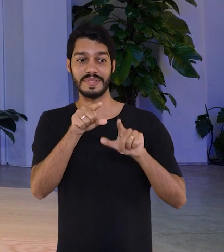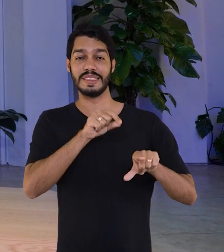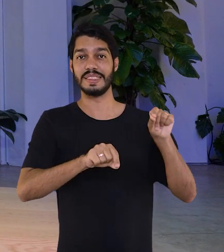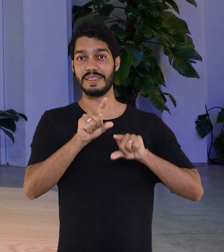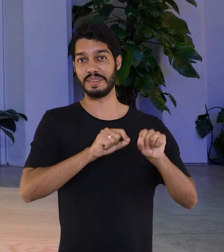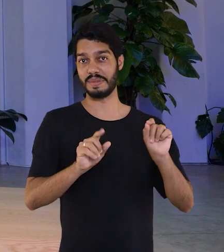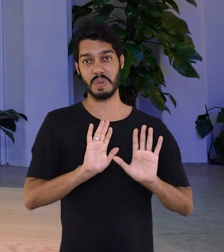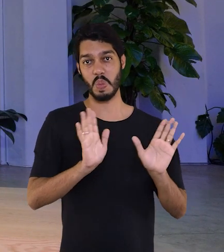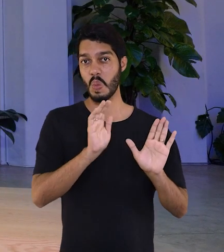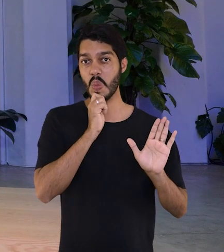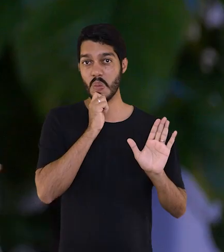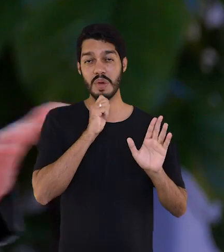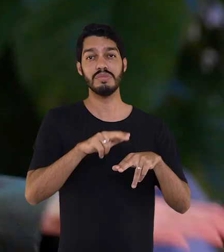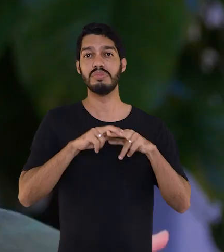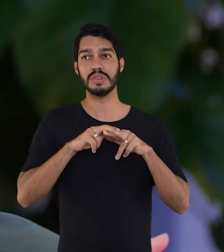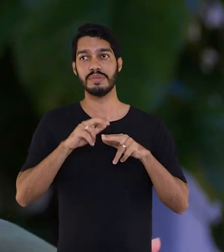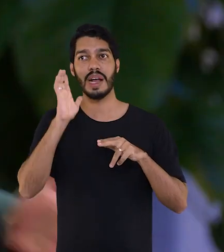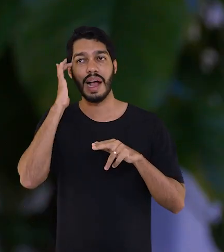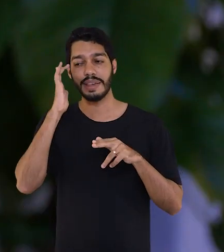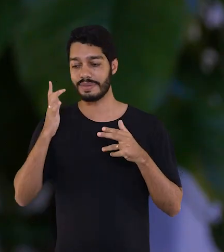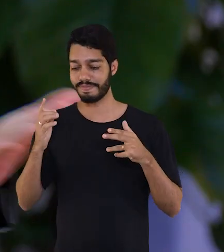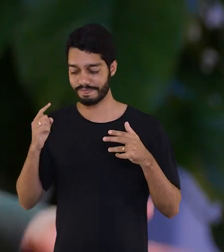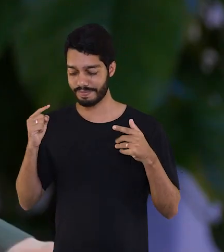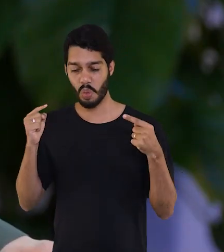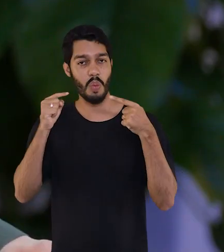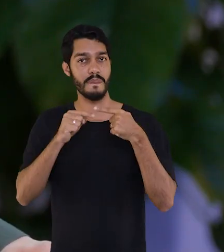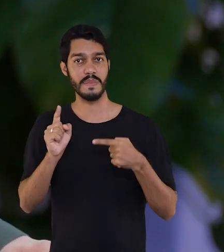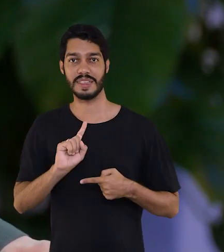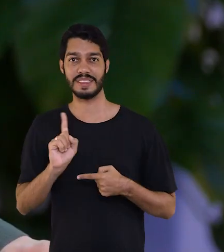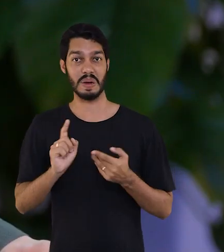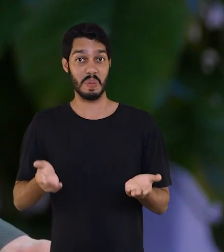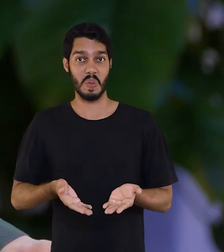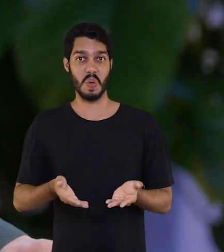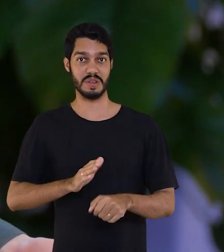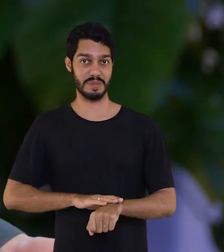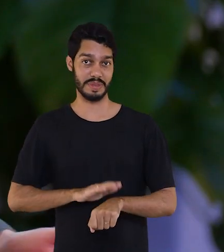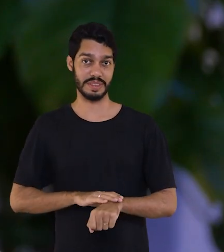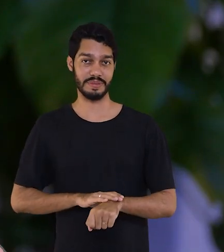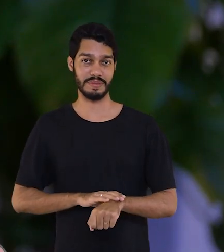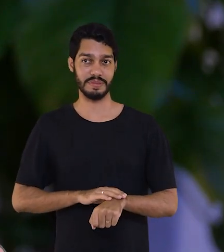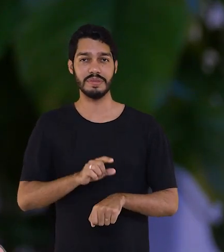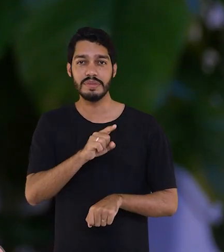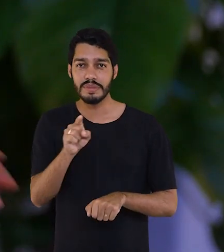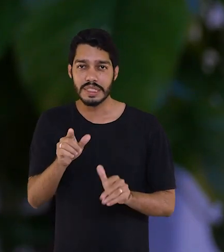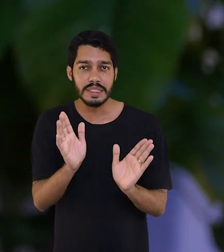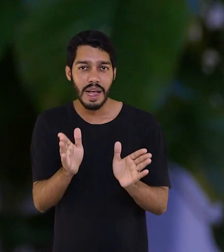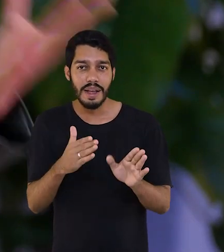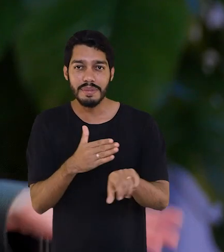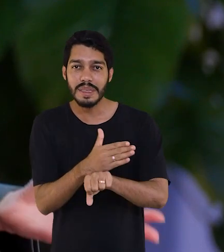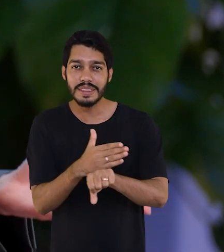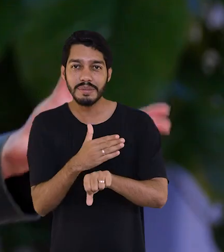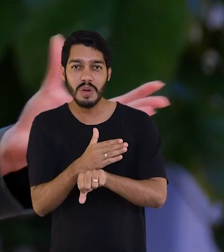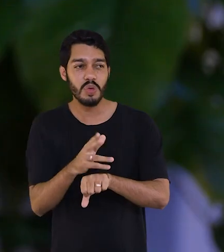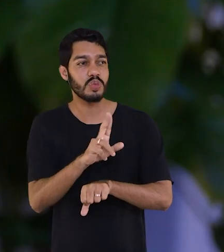nessa seleção, porque acho que não faz muito sentido nesse momento. Assim, acho que não sei se vocês já